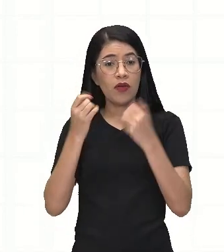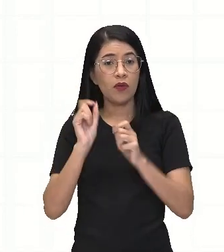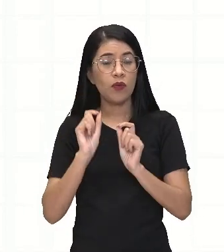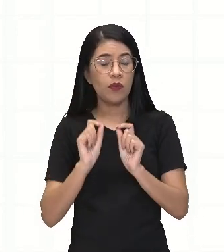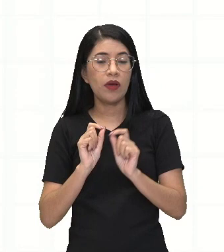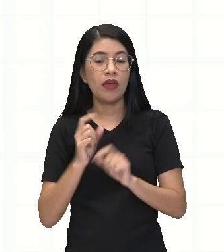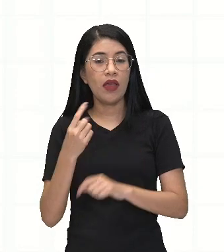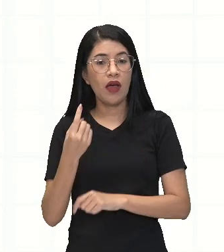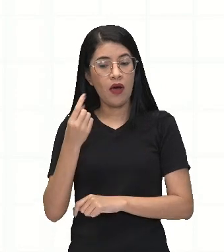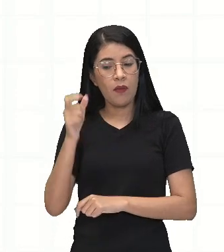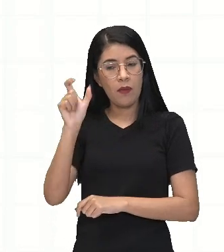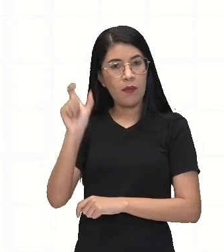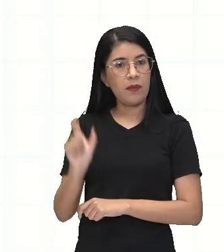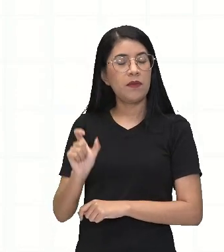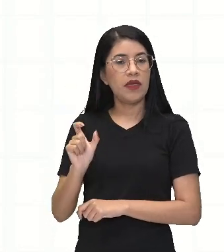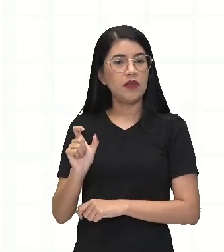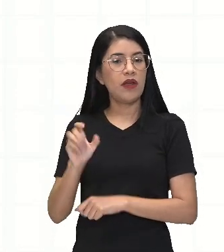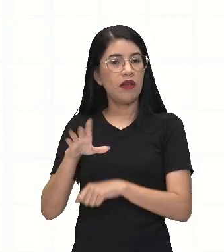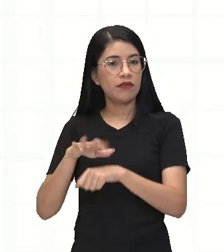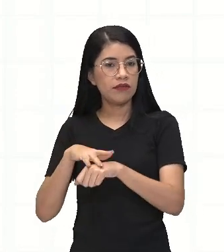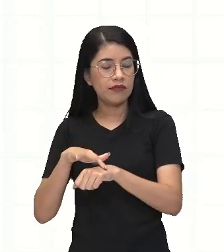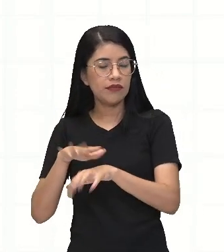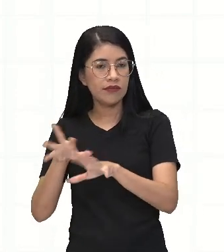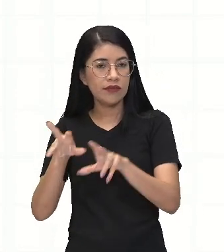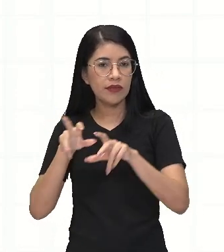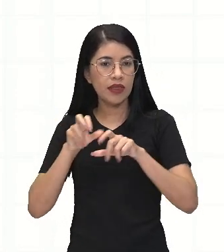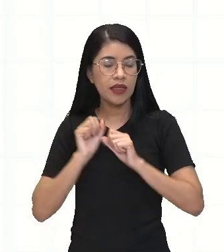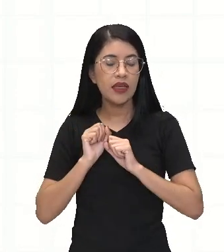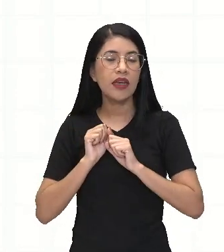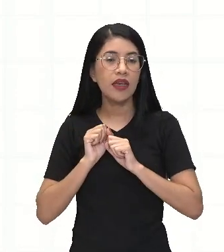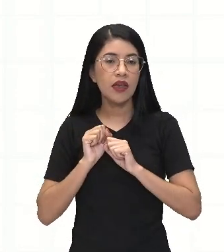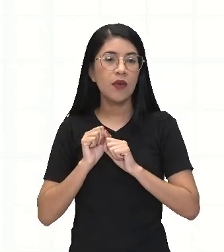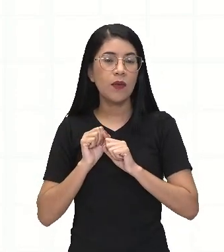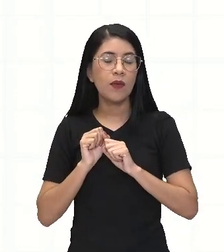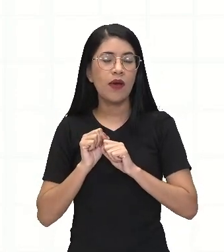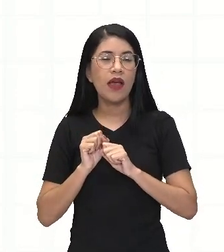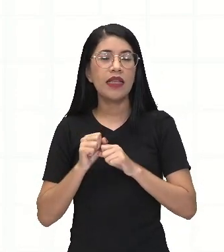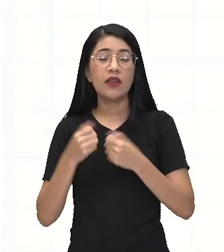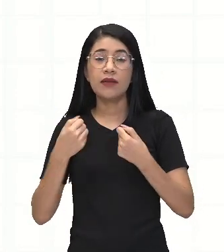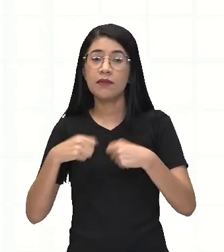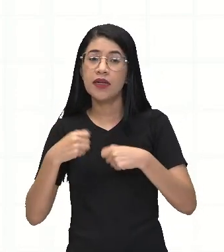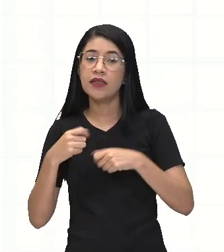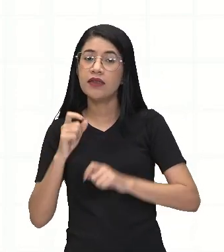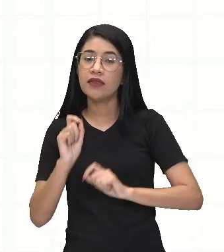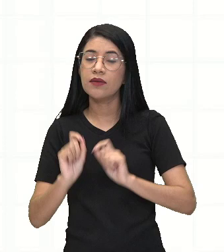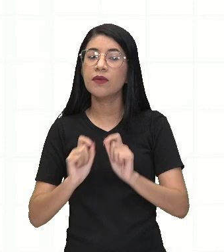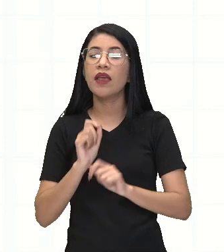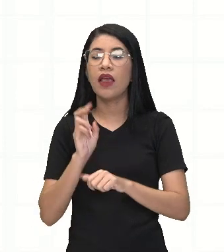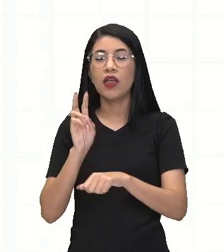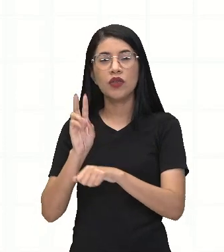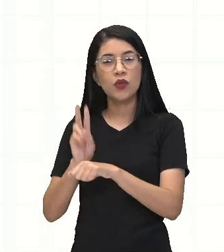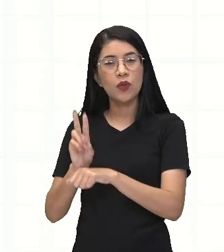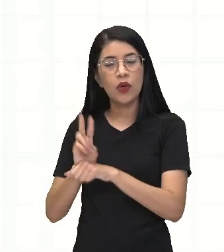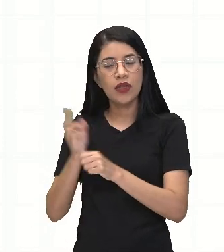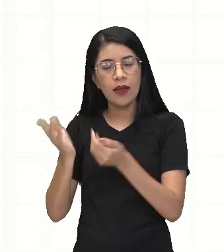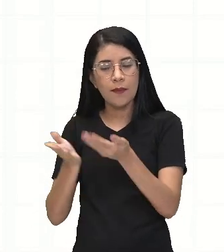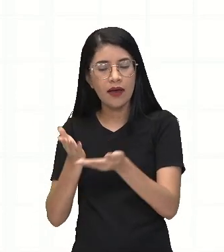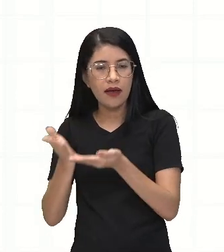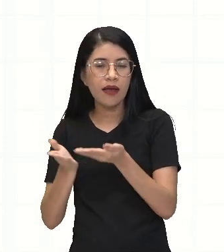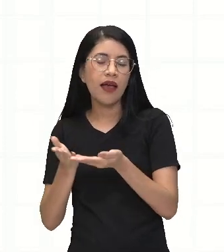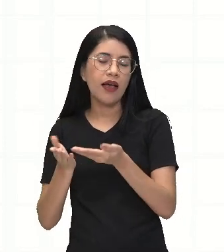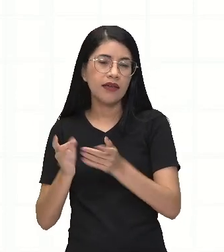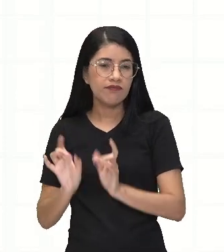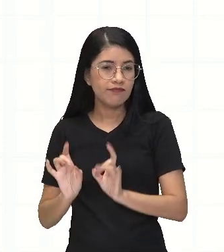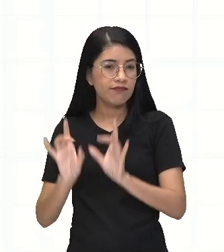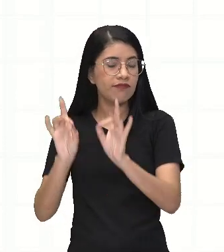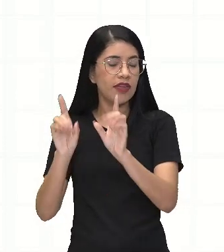doença e, assim, ela estar ali necessitando de cuidados especiais, né? E as